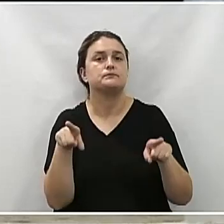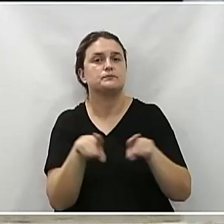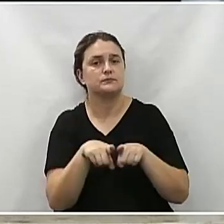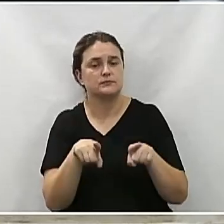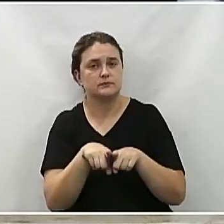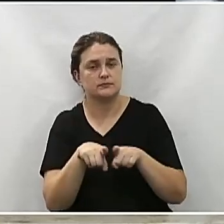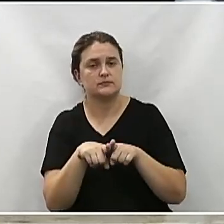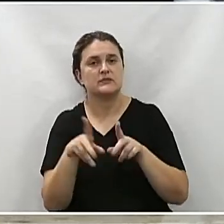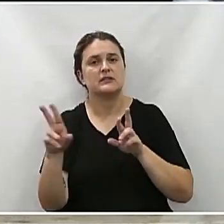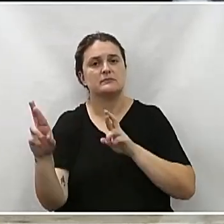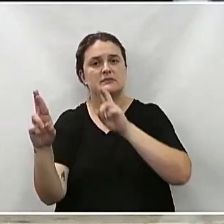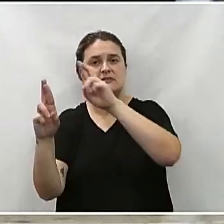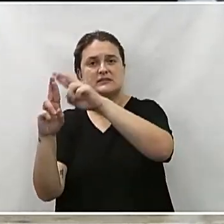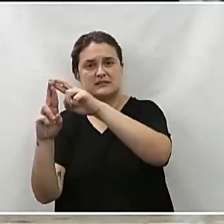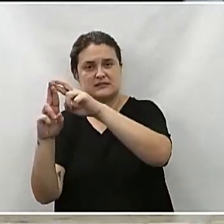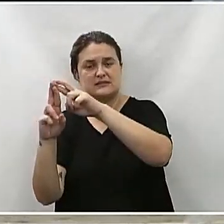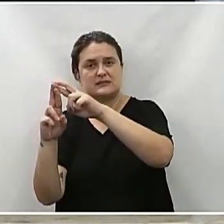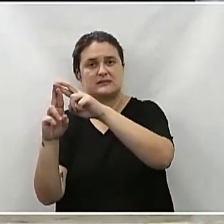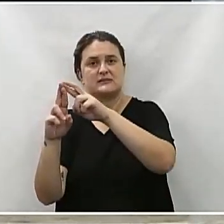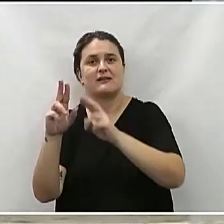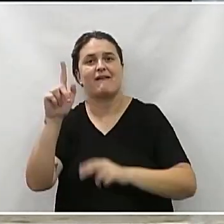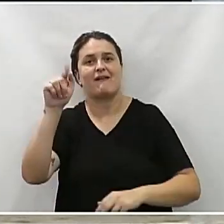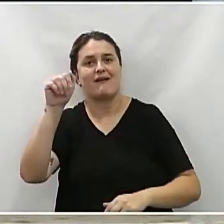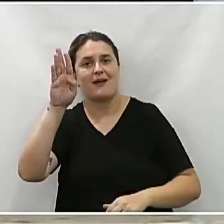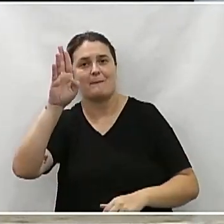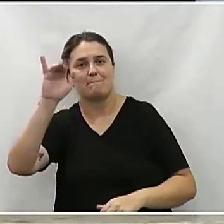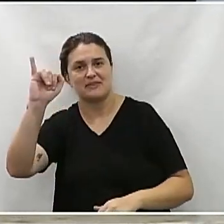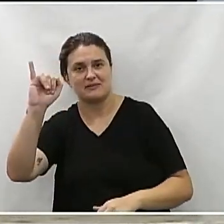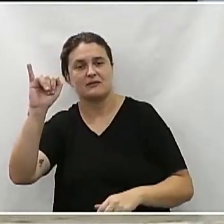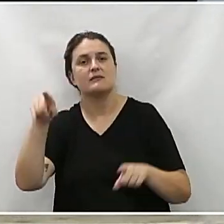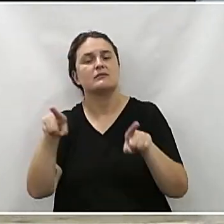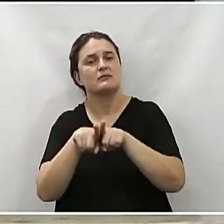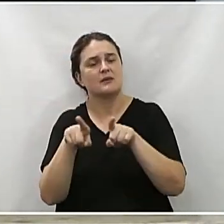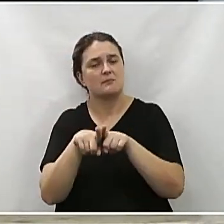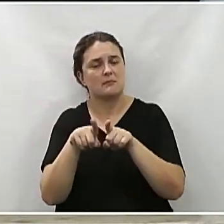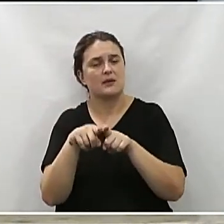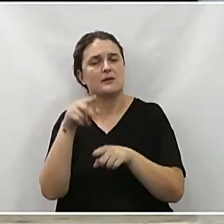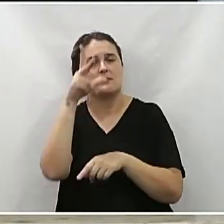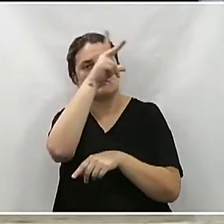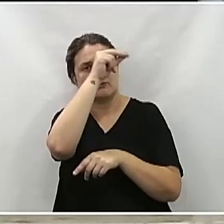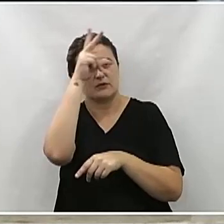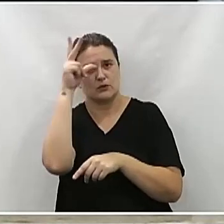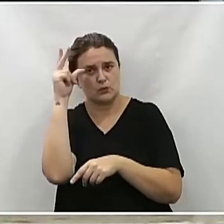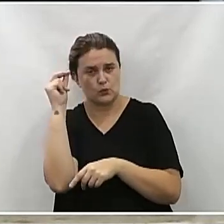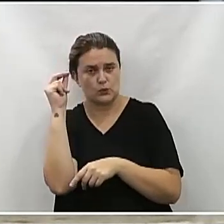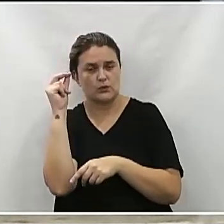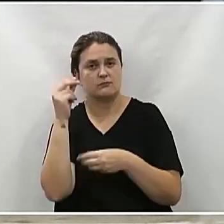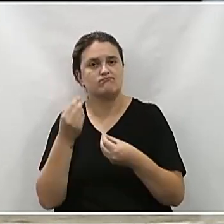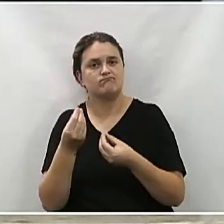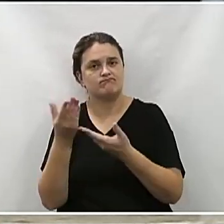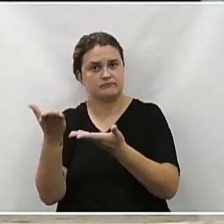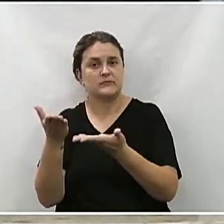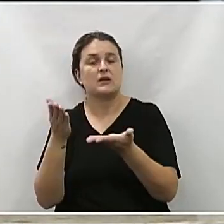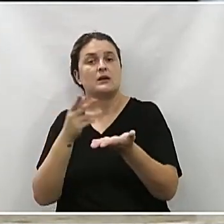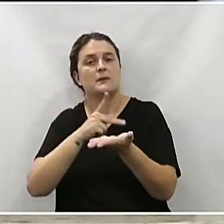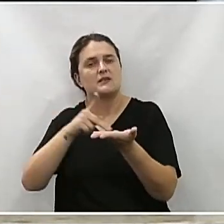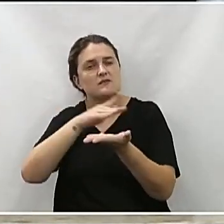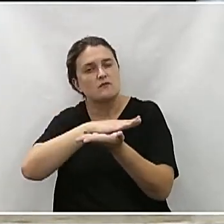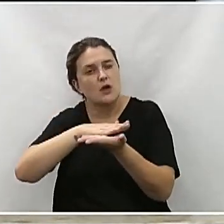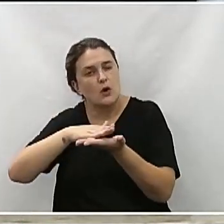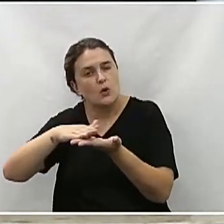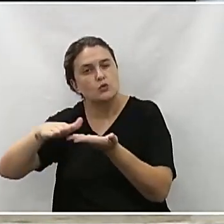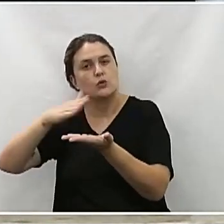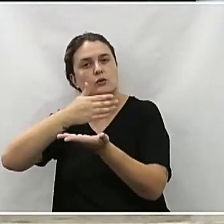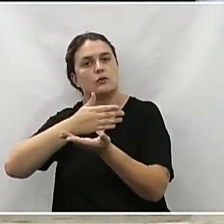também pela representante da Casa Civil Gabi Bacri e uma contrapartida da Prefeitura através do prefeito e a obra já está